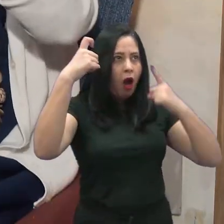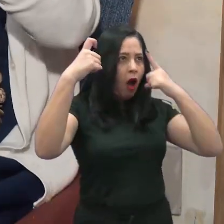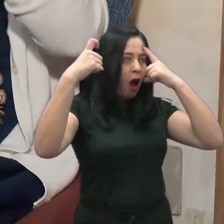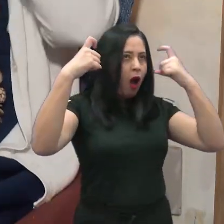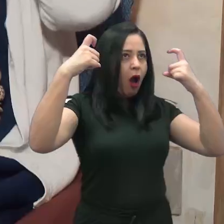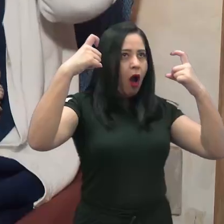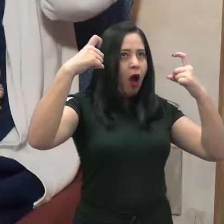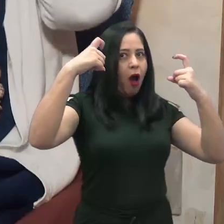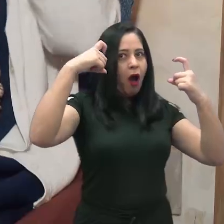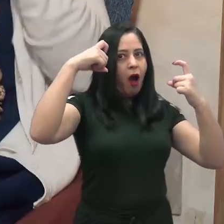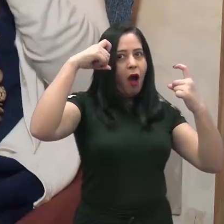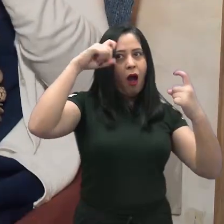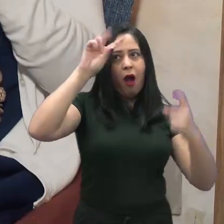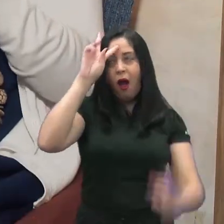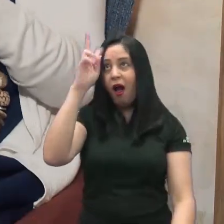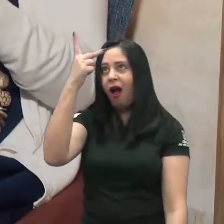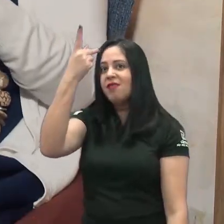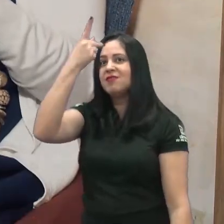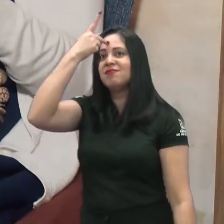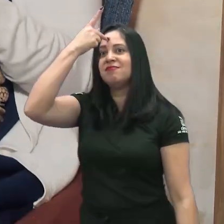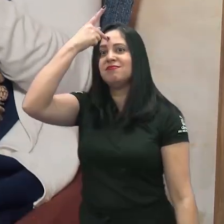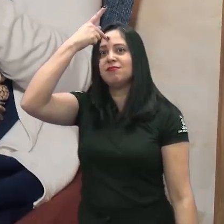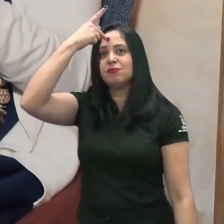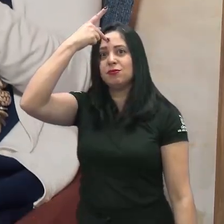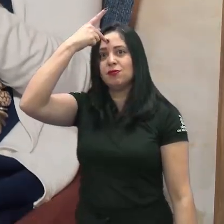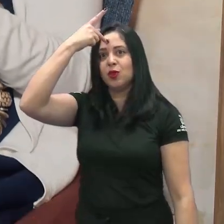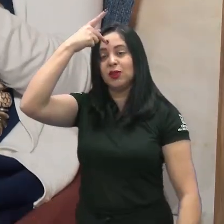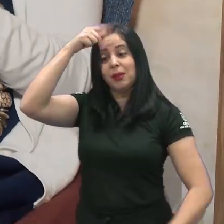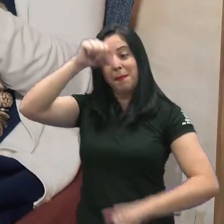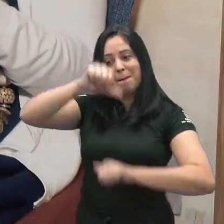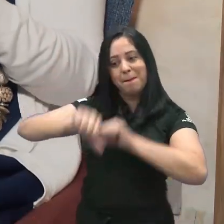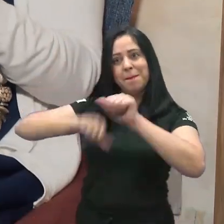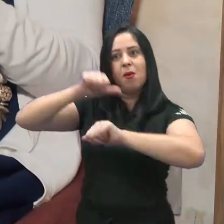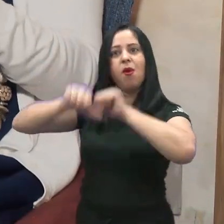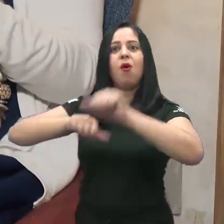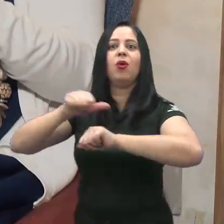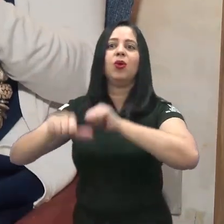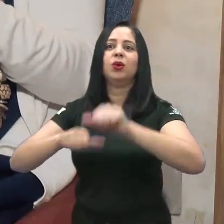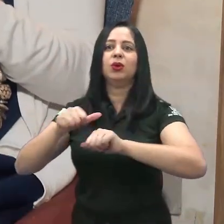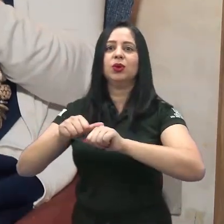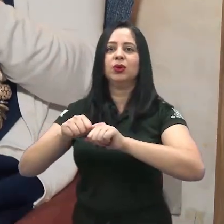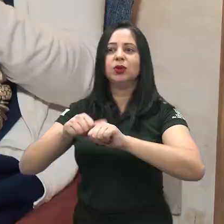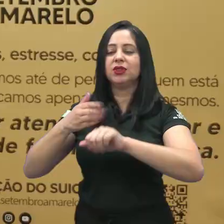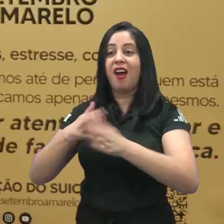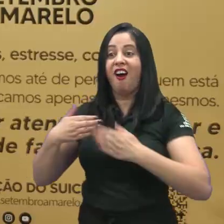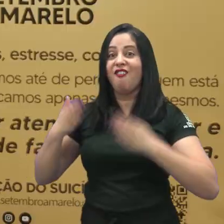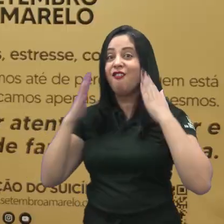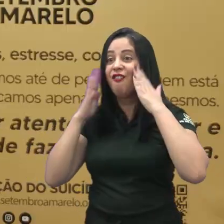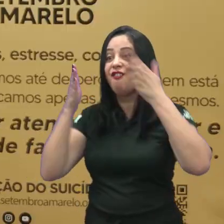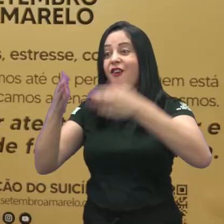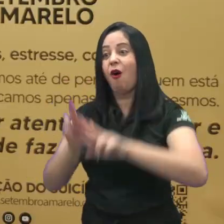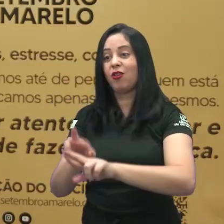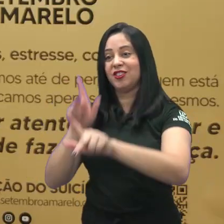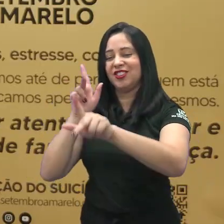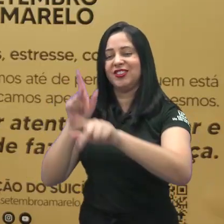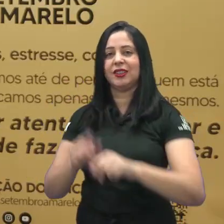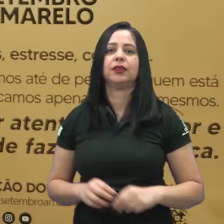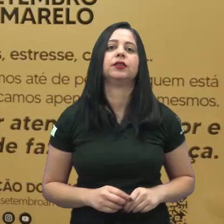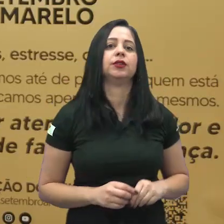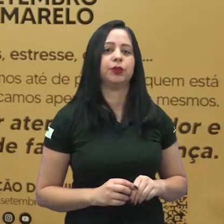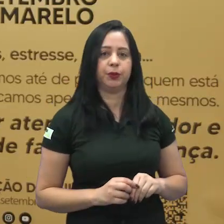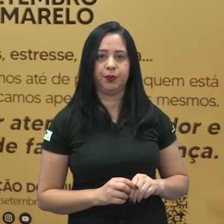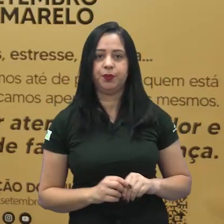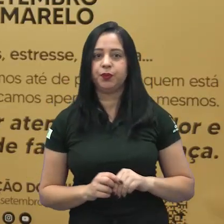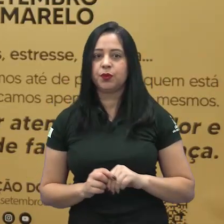a minha cabeça, o meu pensamento foi convidado a ir em outra direção. Essa rede